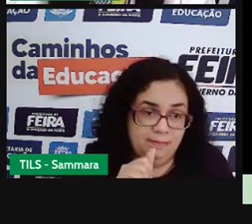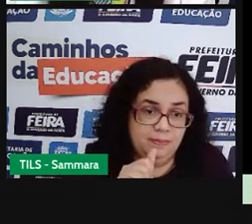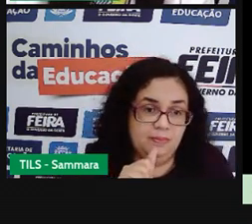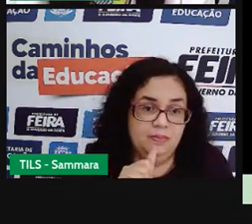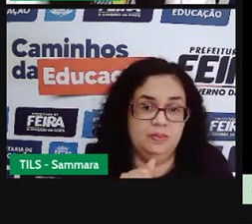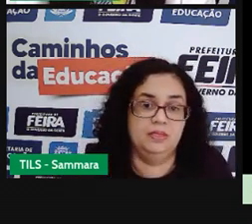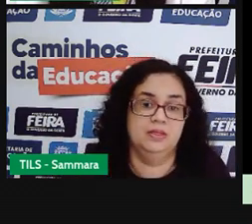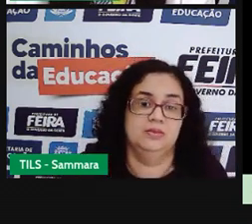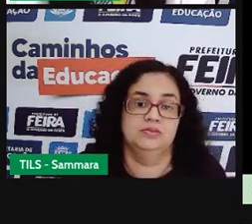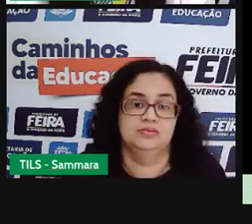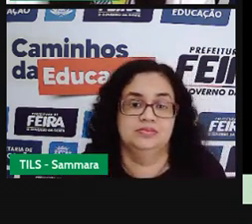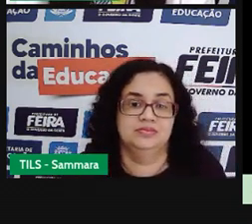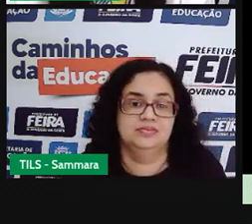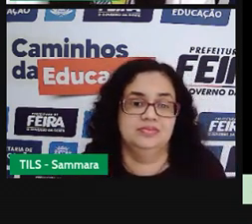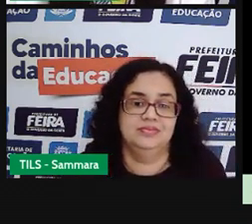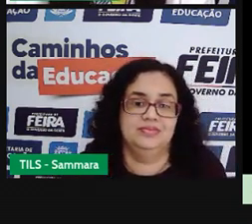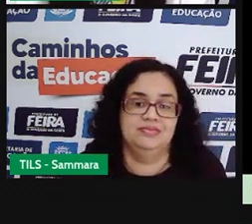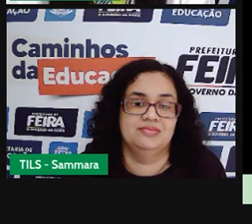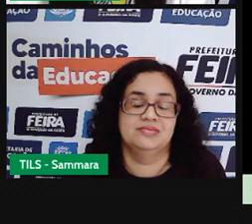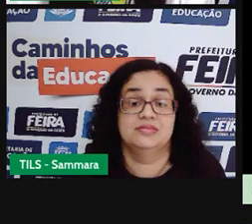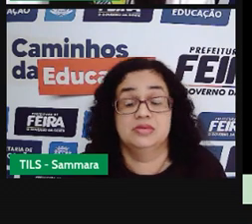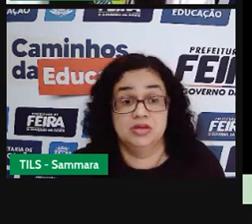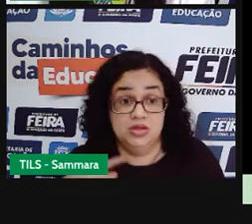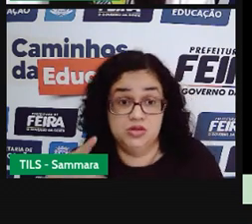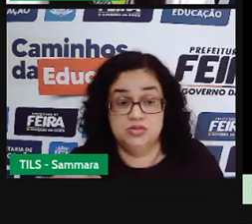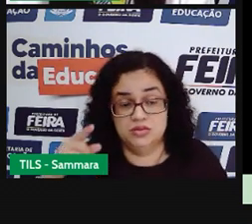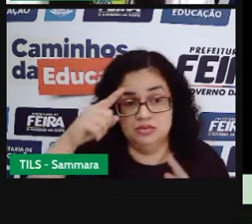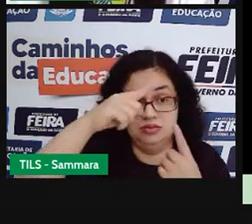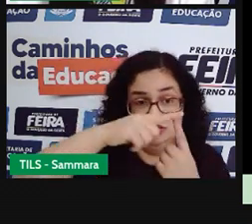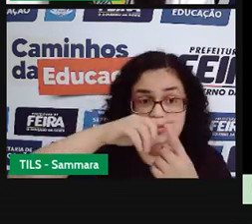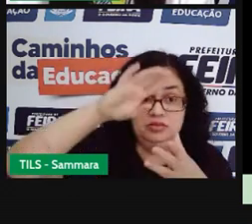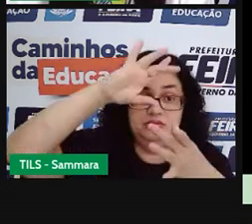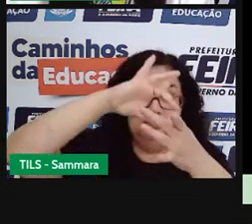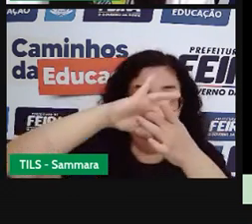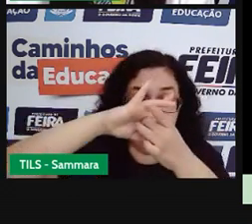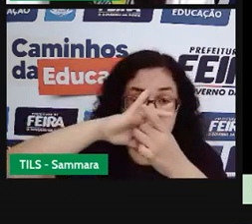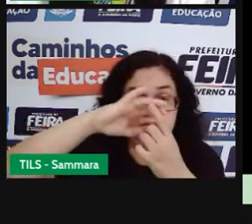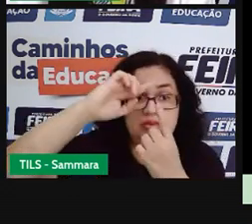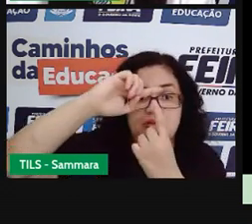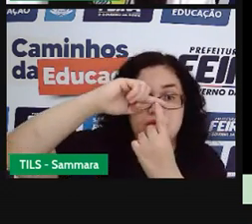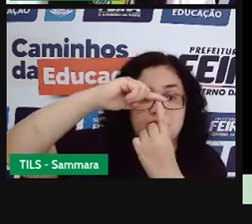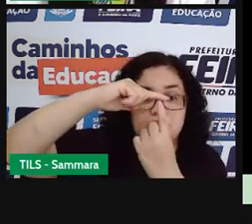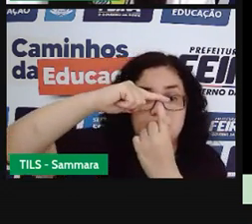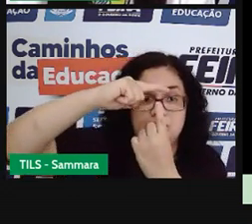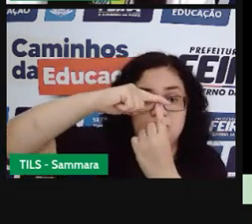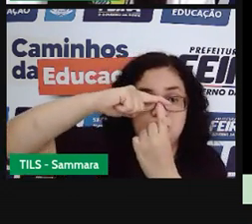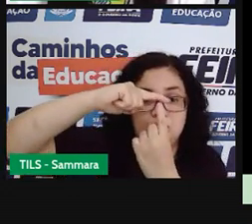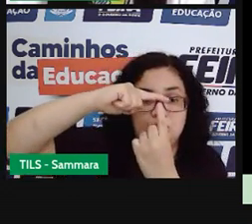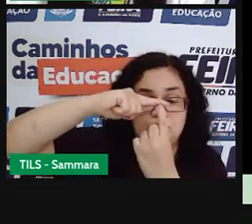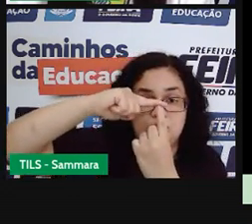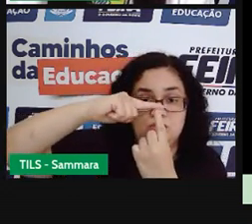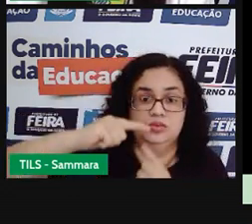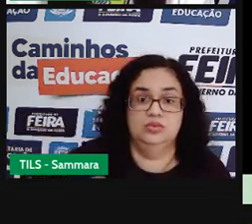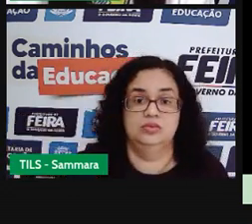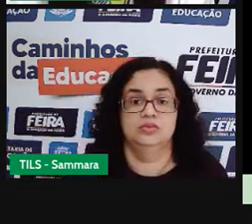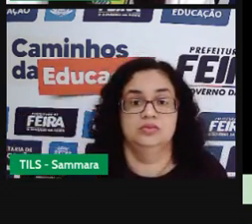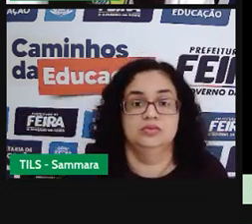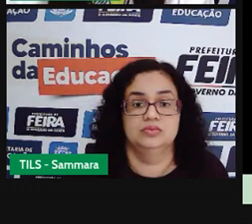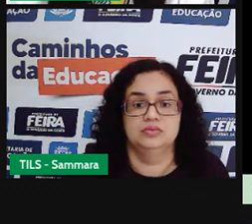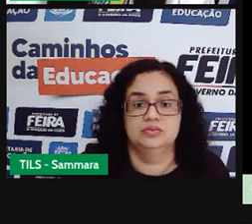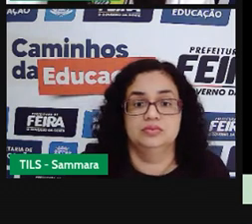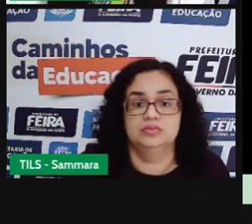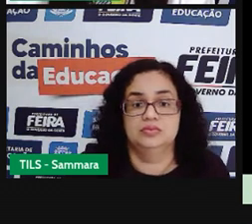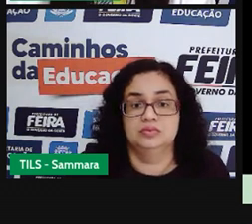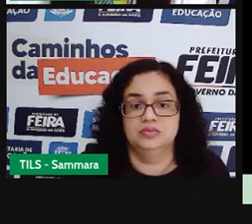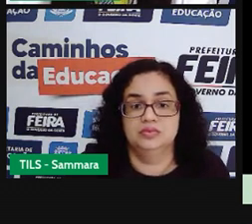e os vértices correspondem aos ângulos formados no encontro entre